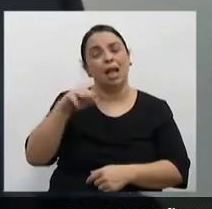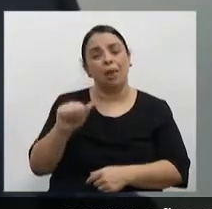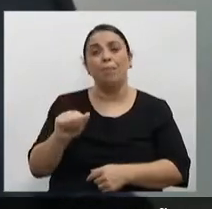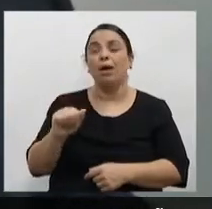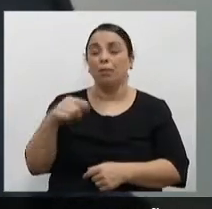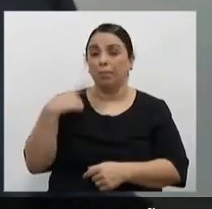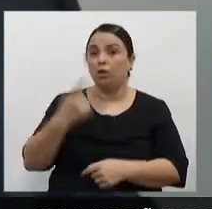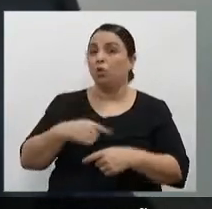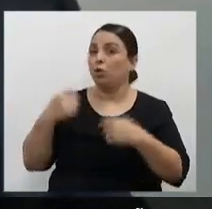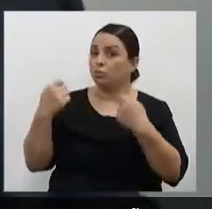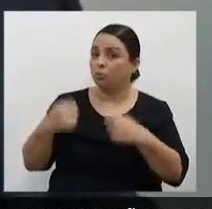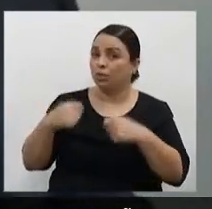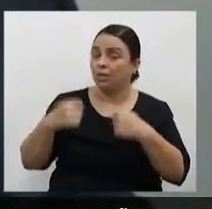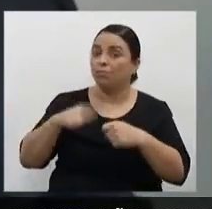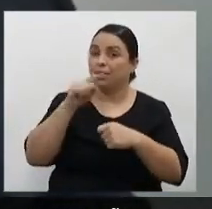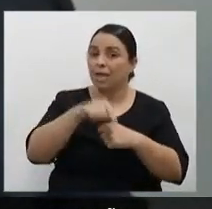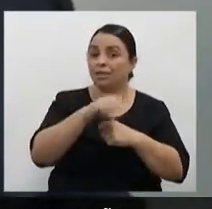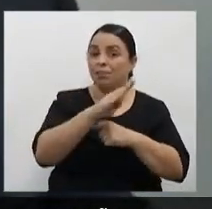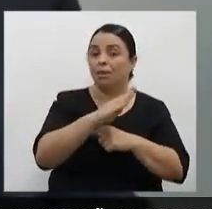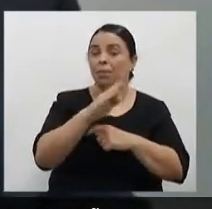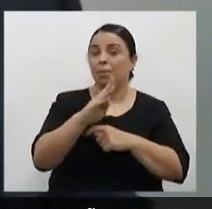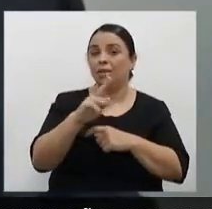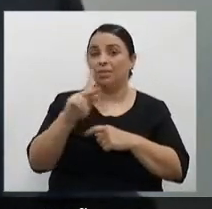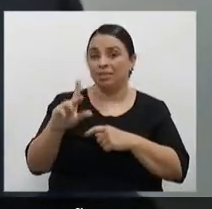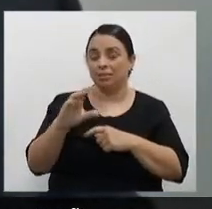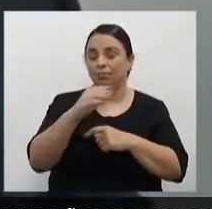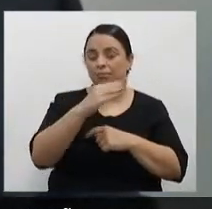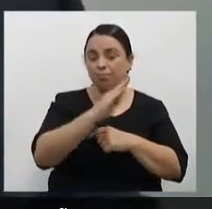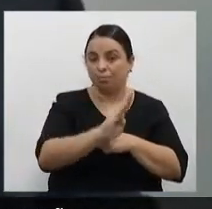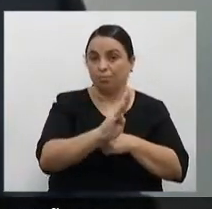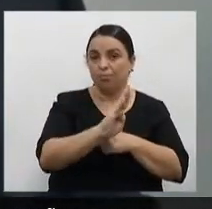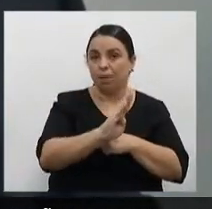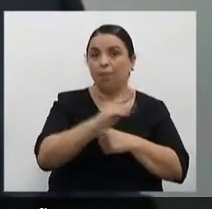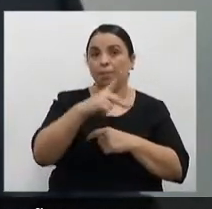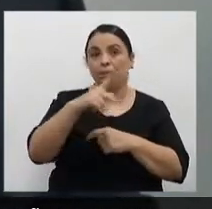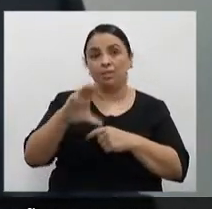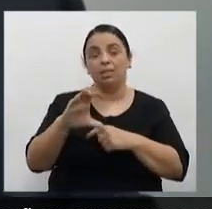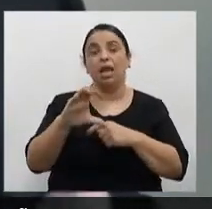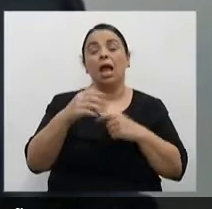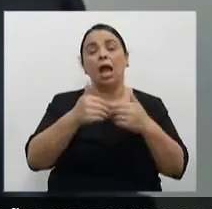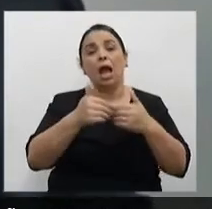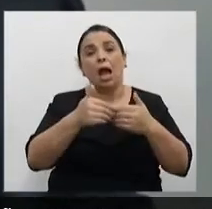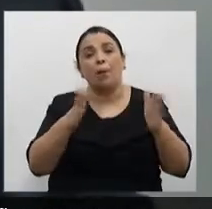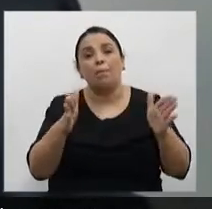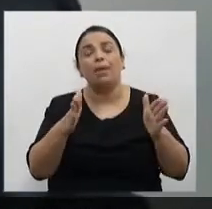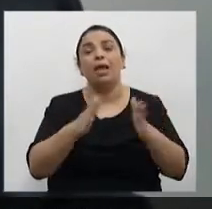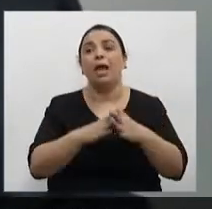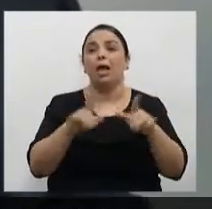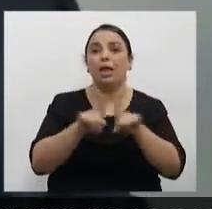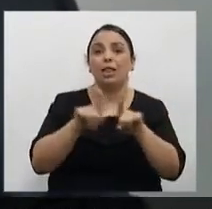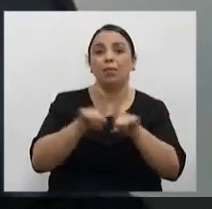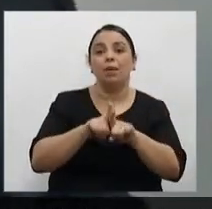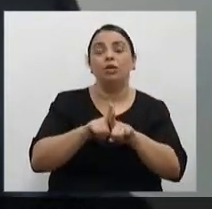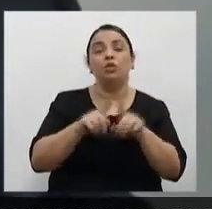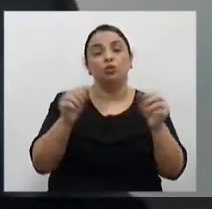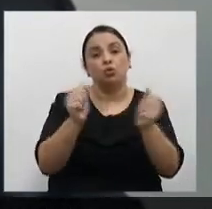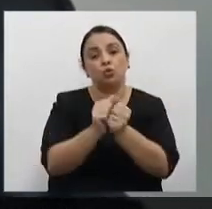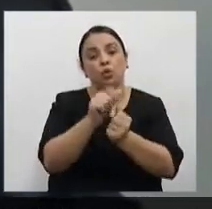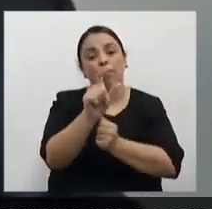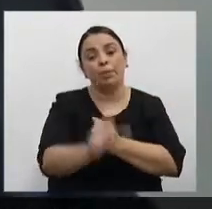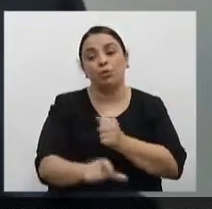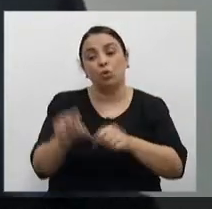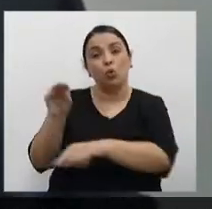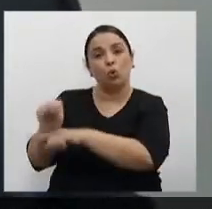ampliar o BPC e também elevar aos cuidadores de grande importância que estão juntos ali. Mas